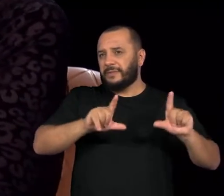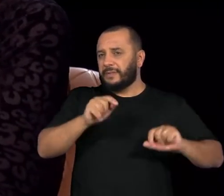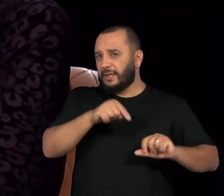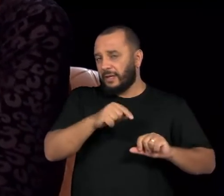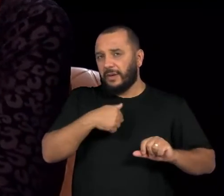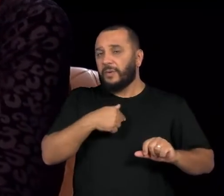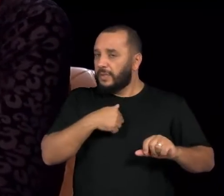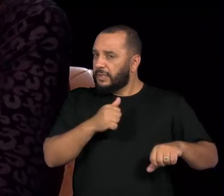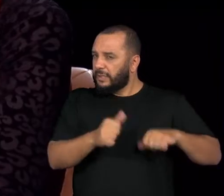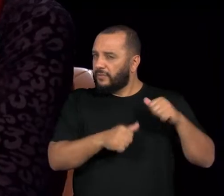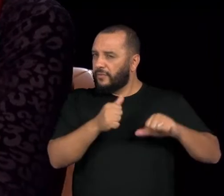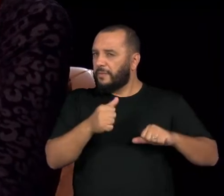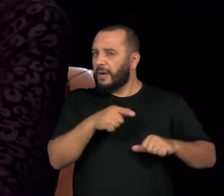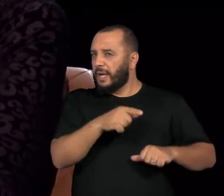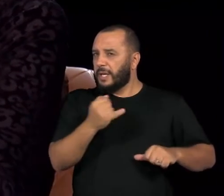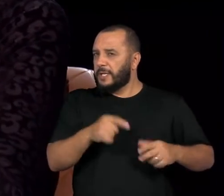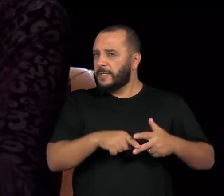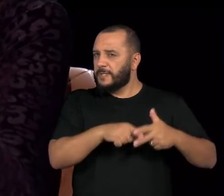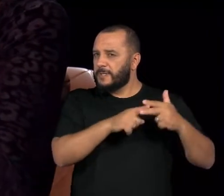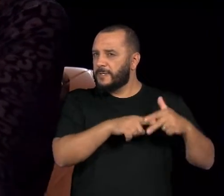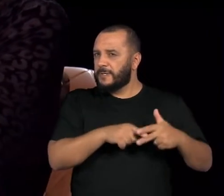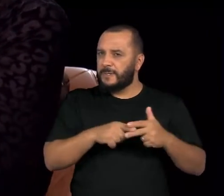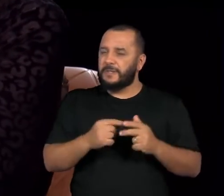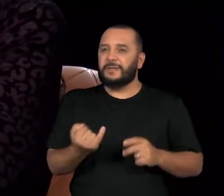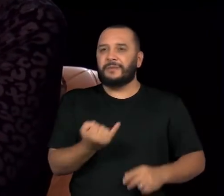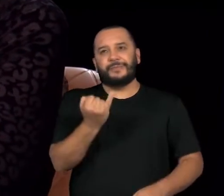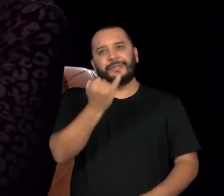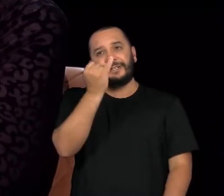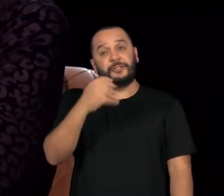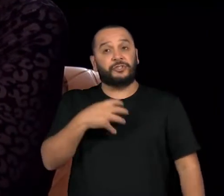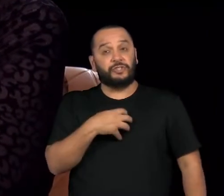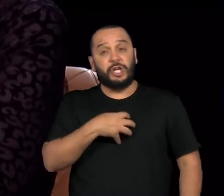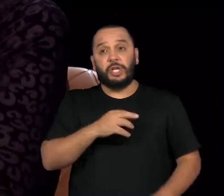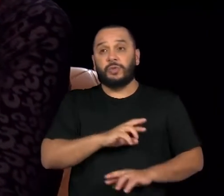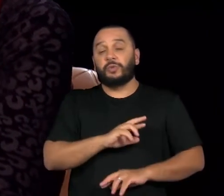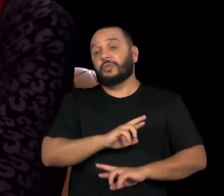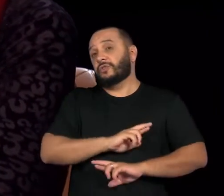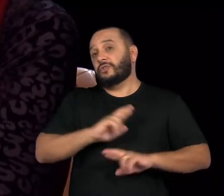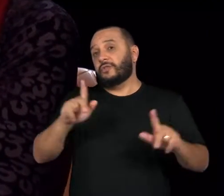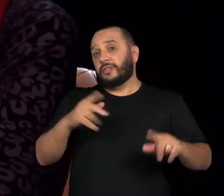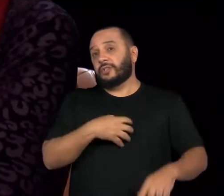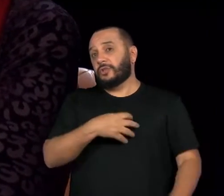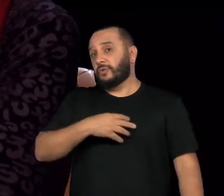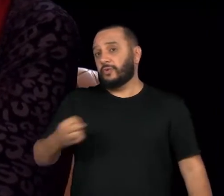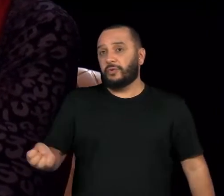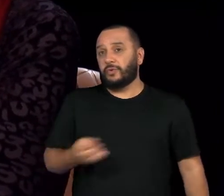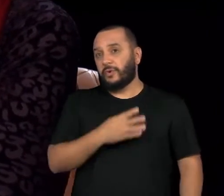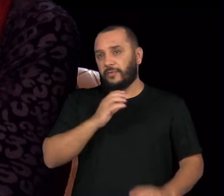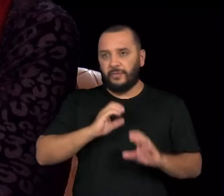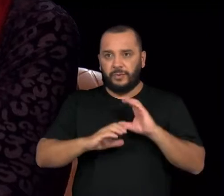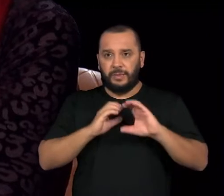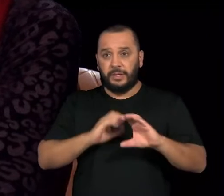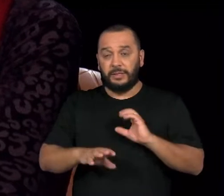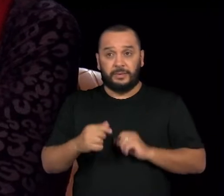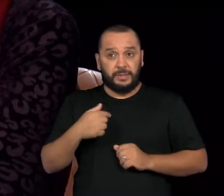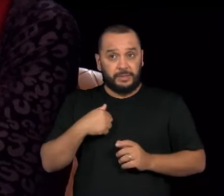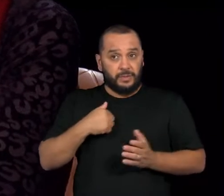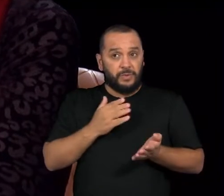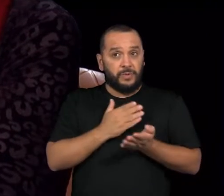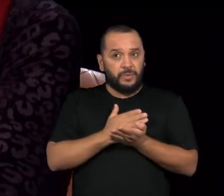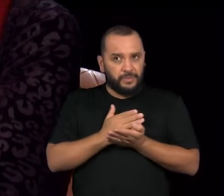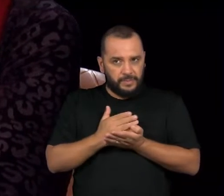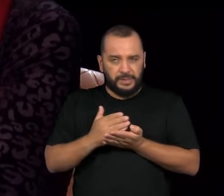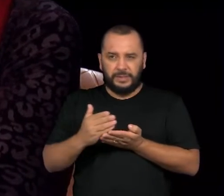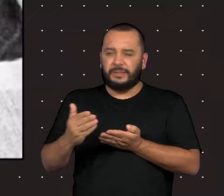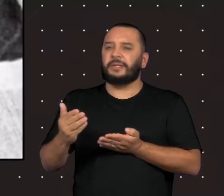importante, entendeu? Porque era uma outra forma de comunicação. Mas as primeiras coisas que eu fiz, depois eu